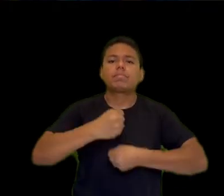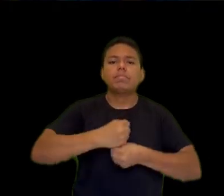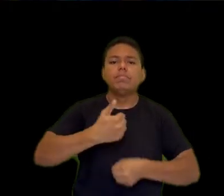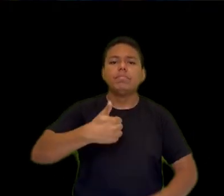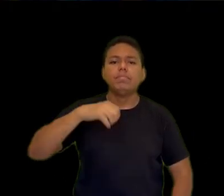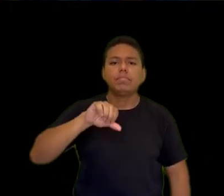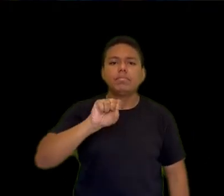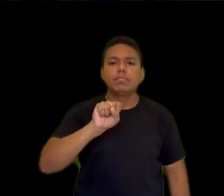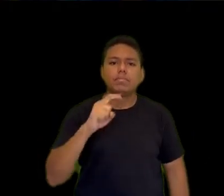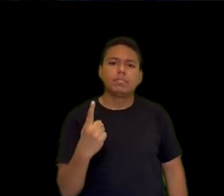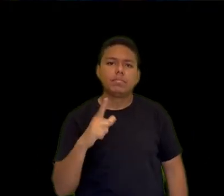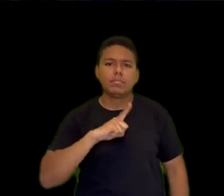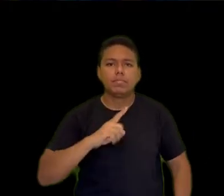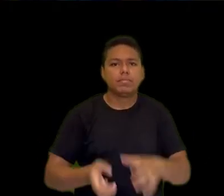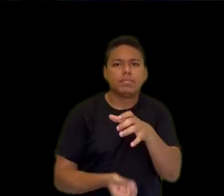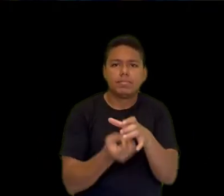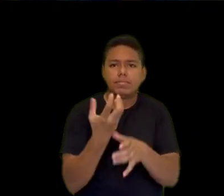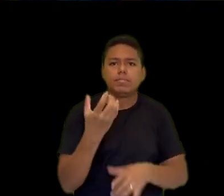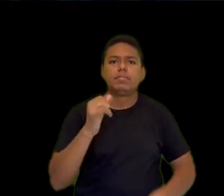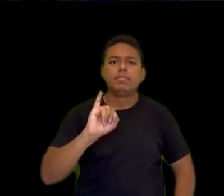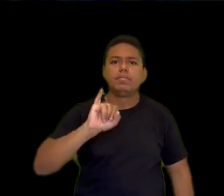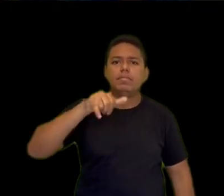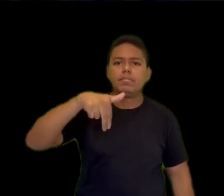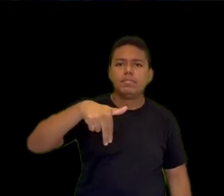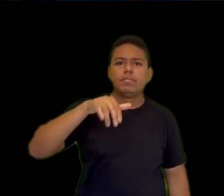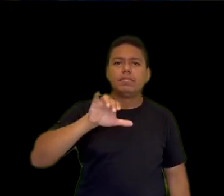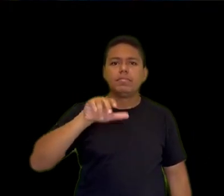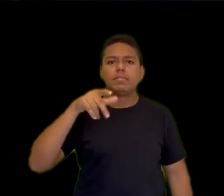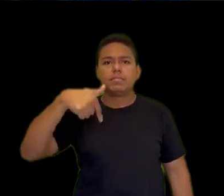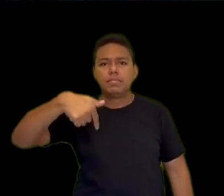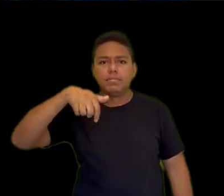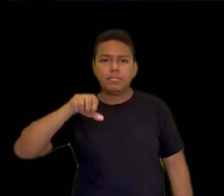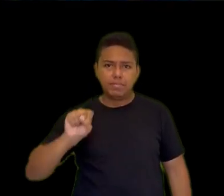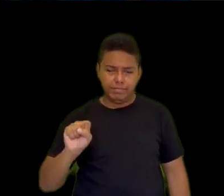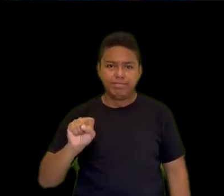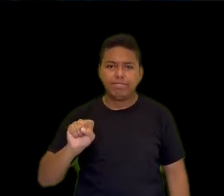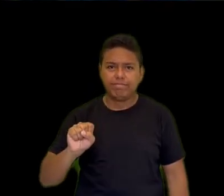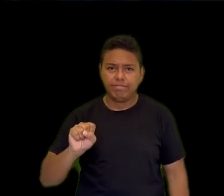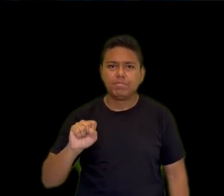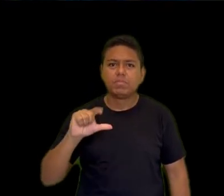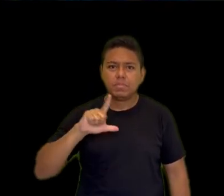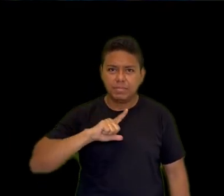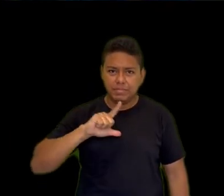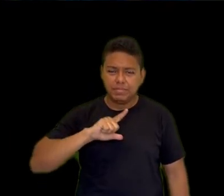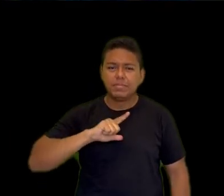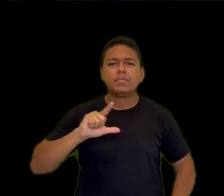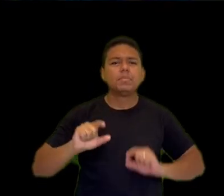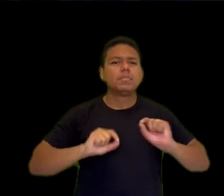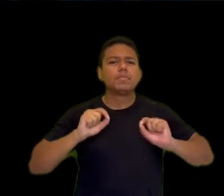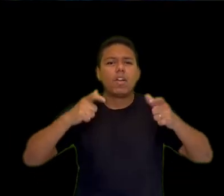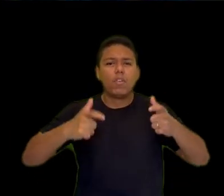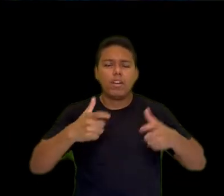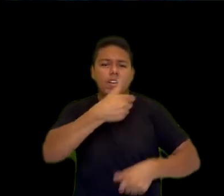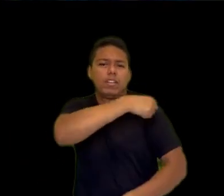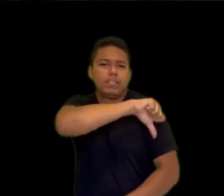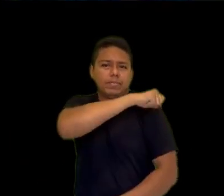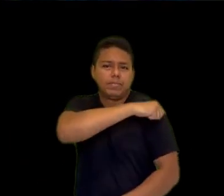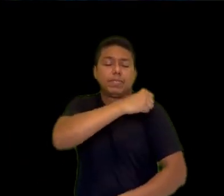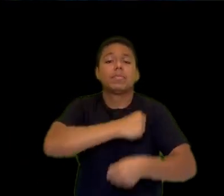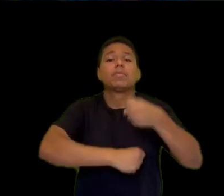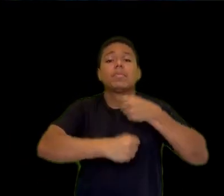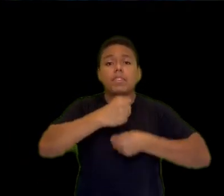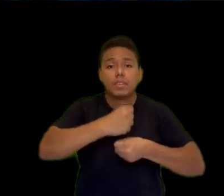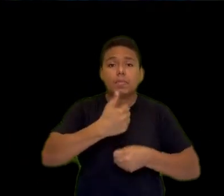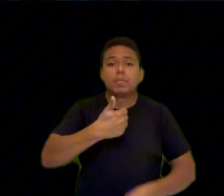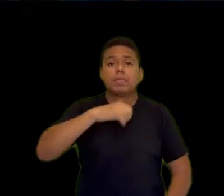que é o Instituto Nacional de Controle de Qualidade em Saúde, no Rio de Janeiro. Em 1999, o marco, que é a criação da Agência Nacional